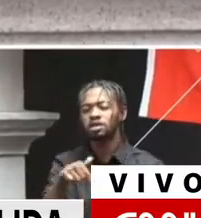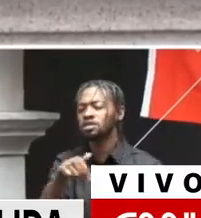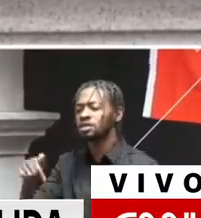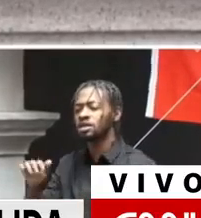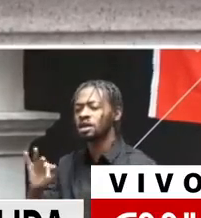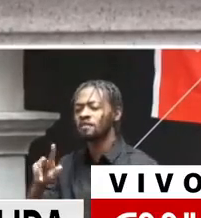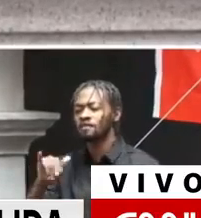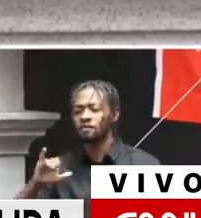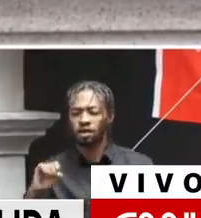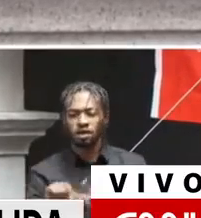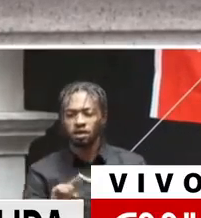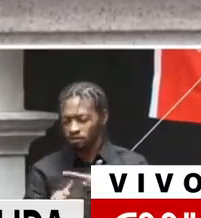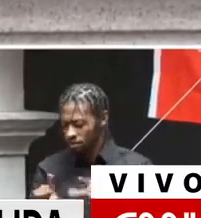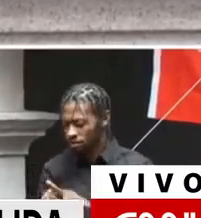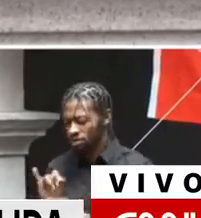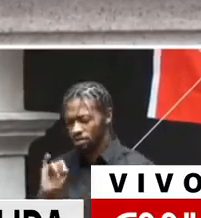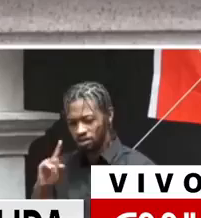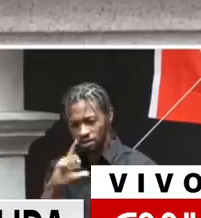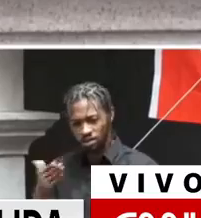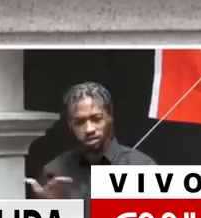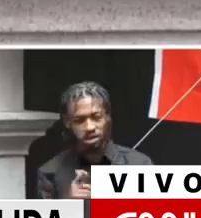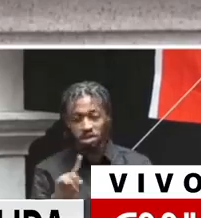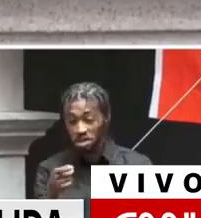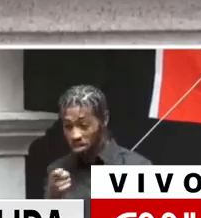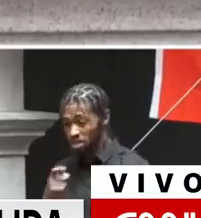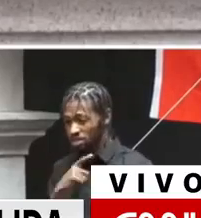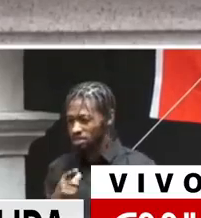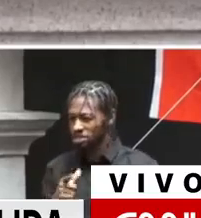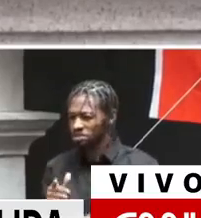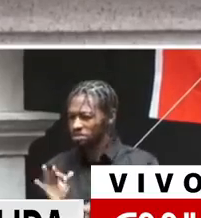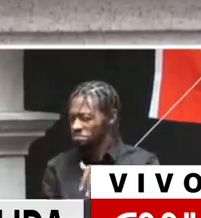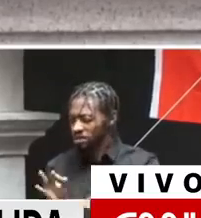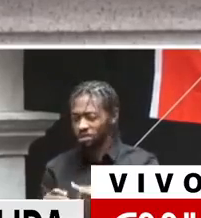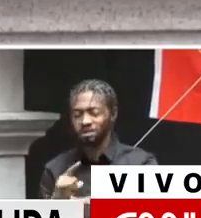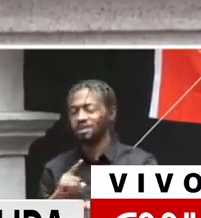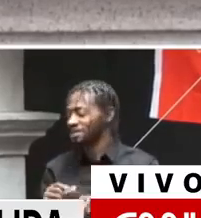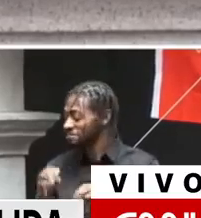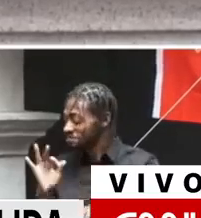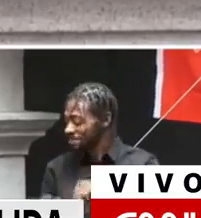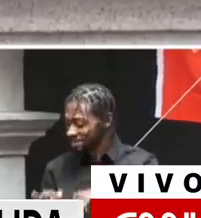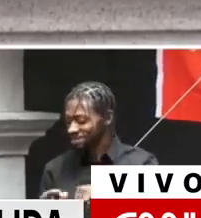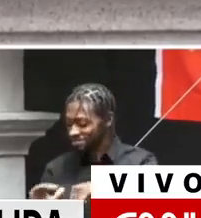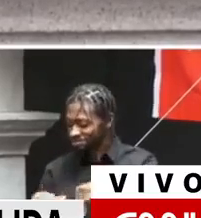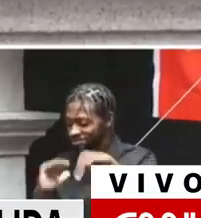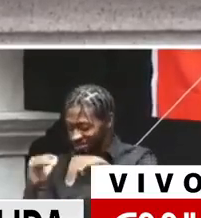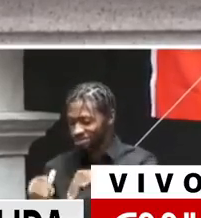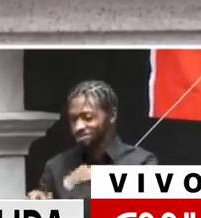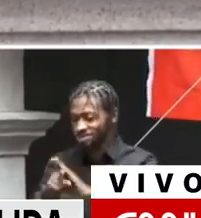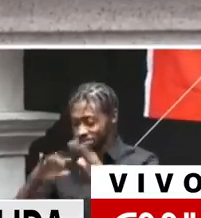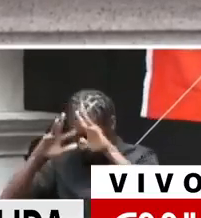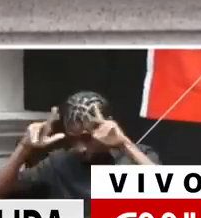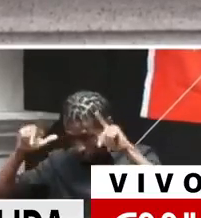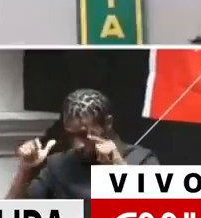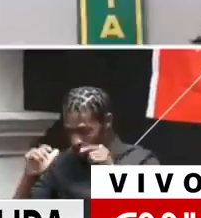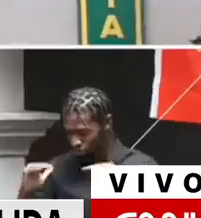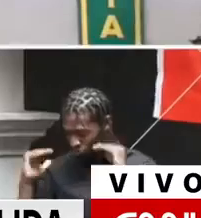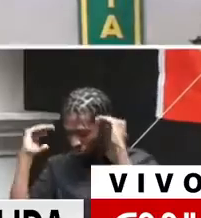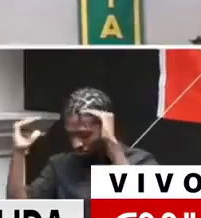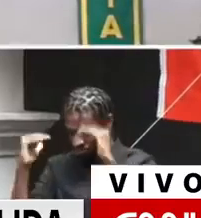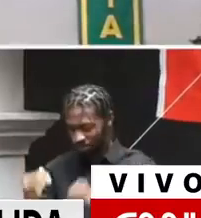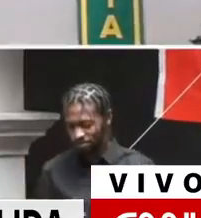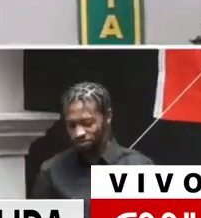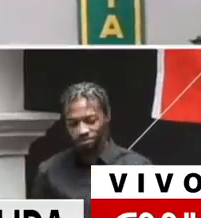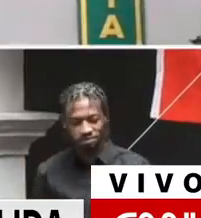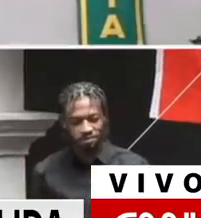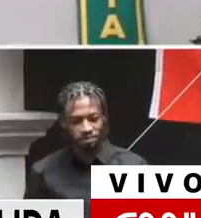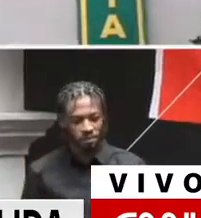Militar. Os quatro vão dividir a leitura desta carta às brasileiras e aos brasileiros em defesa da democracia. A